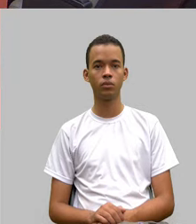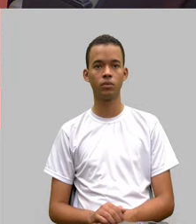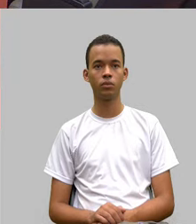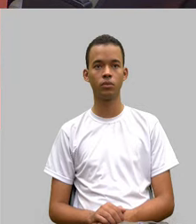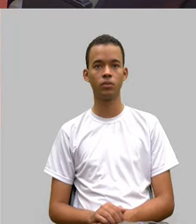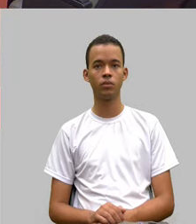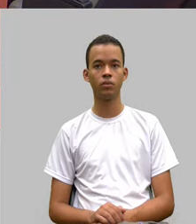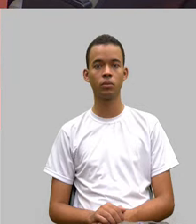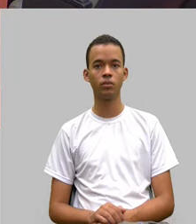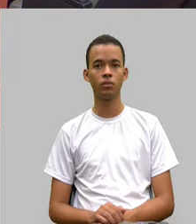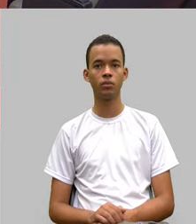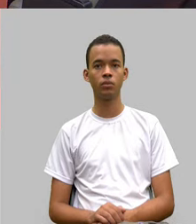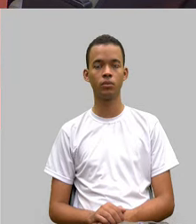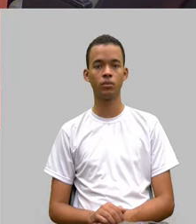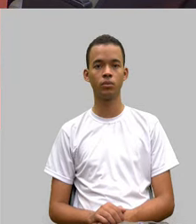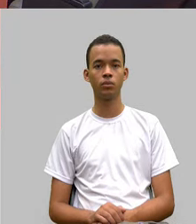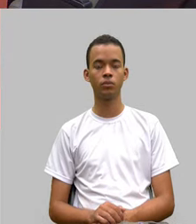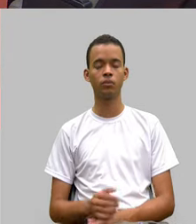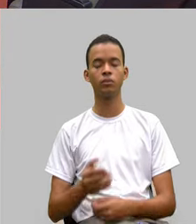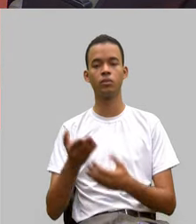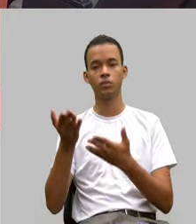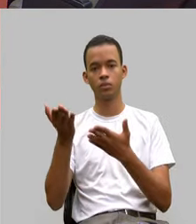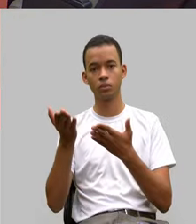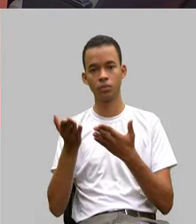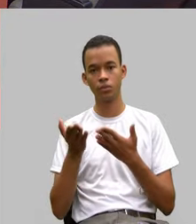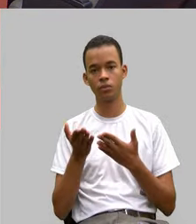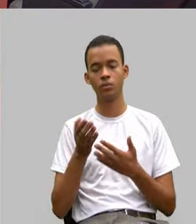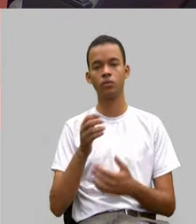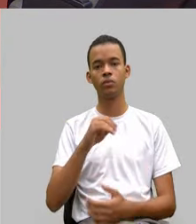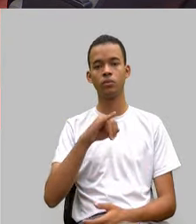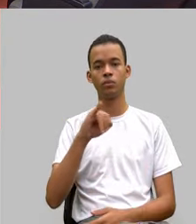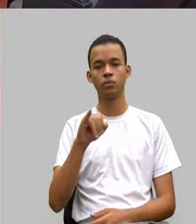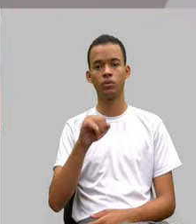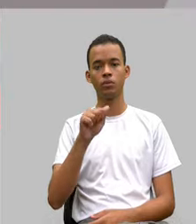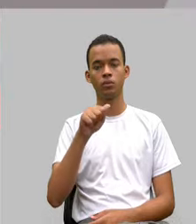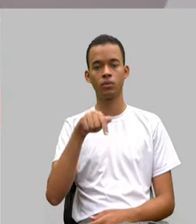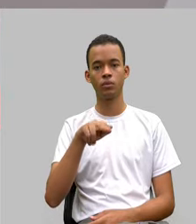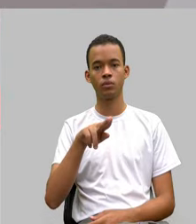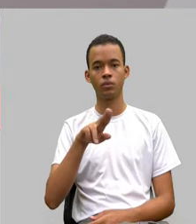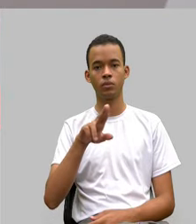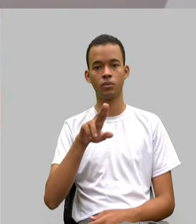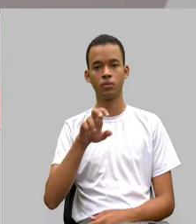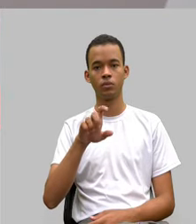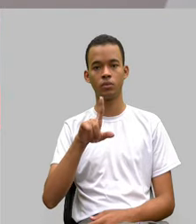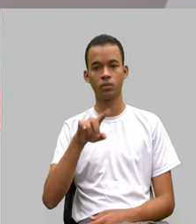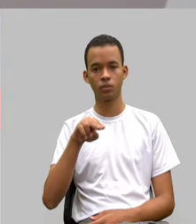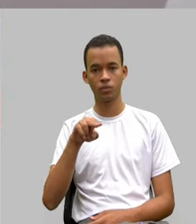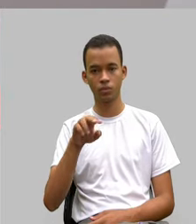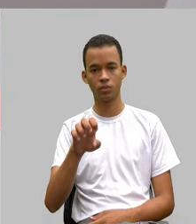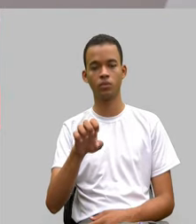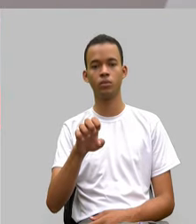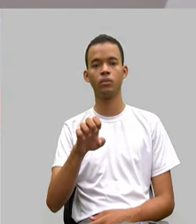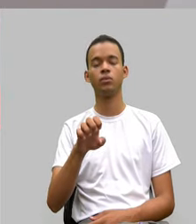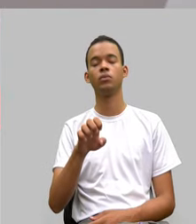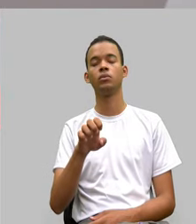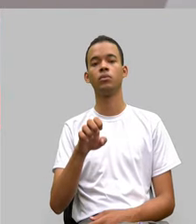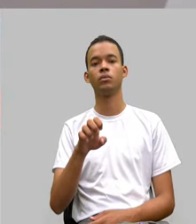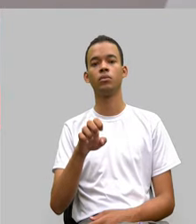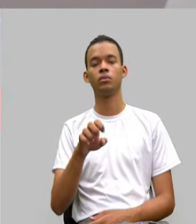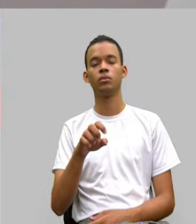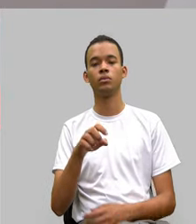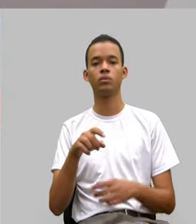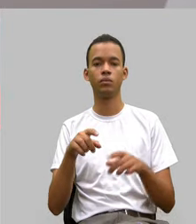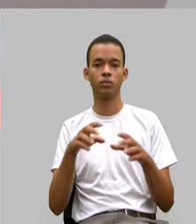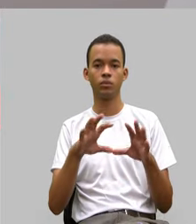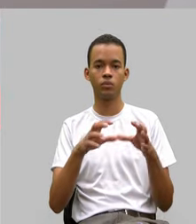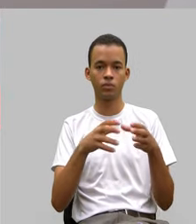e gostaríamos de convidar para compor a mesa Jaqueline Aparecida Takahashi pró-reitora adjunta de pesquisa da